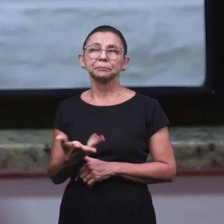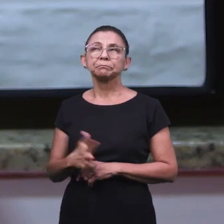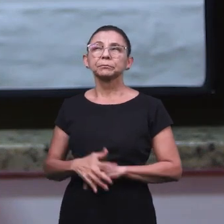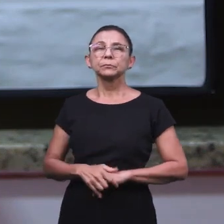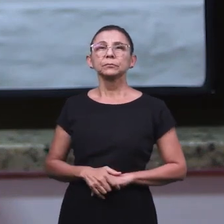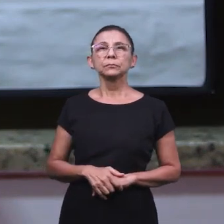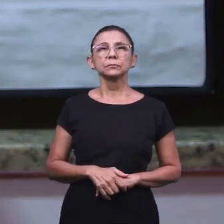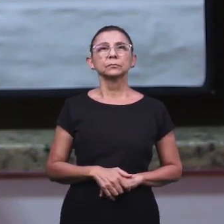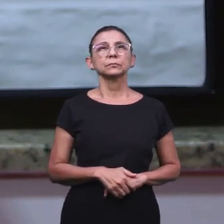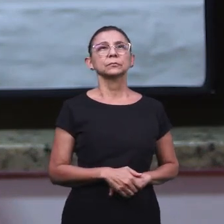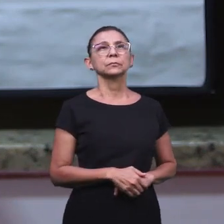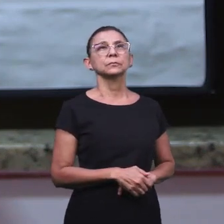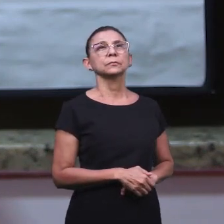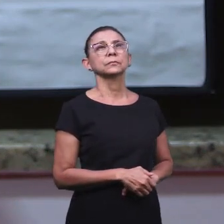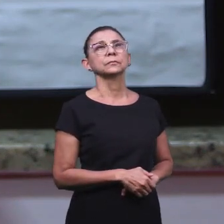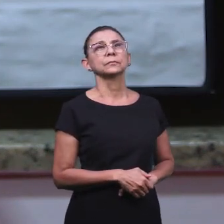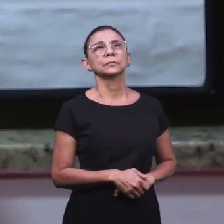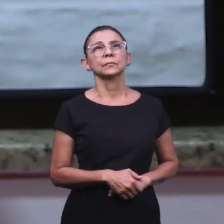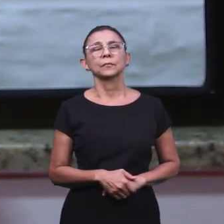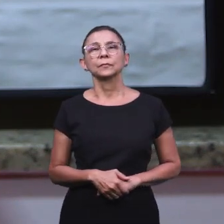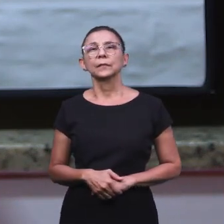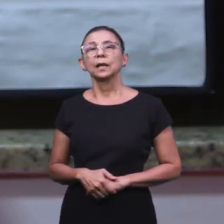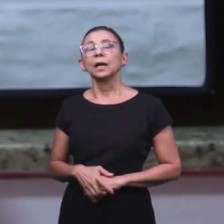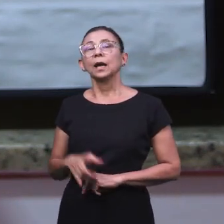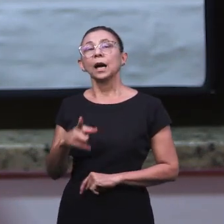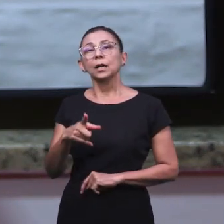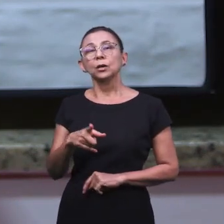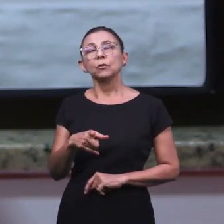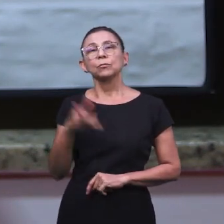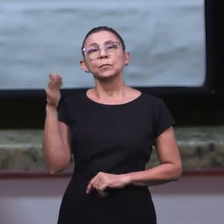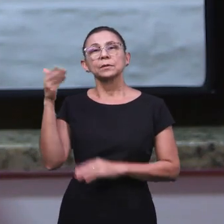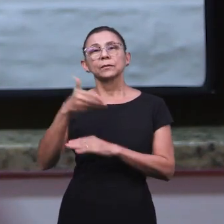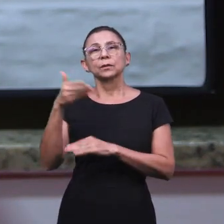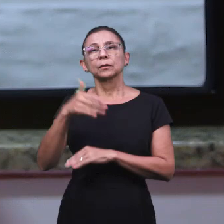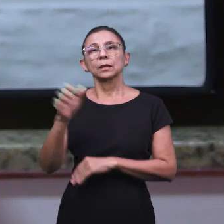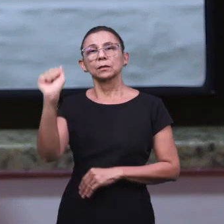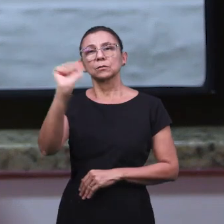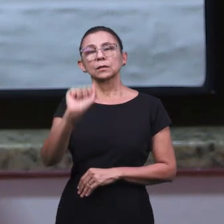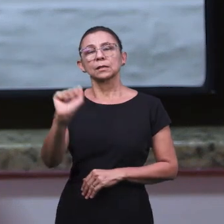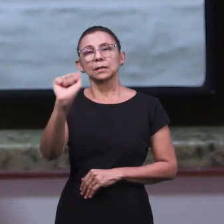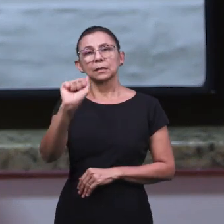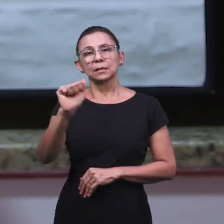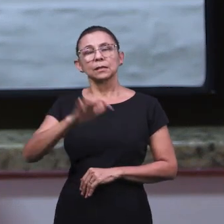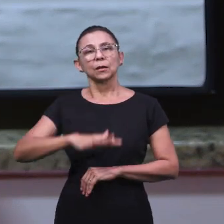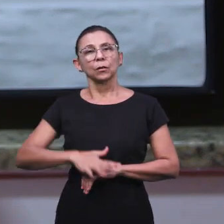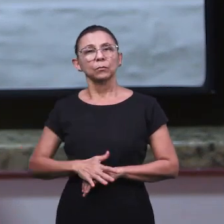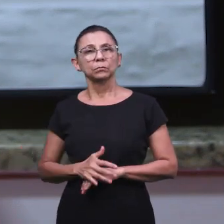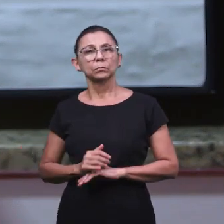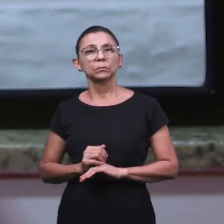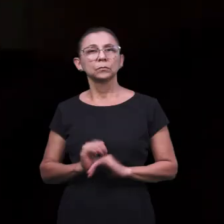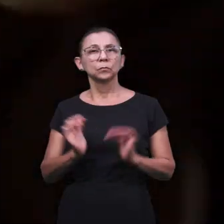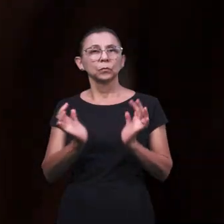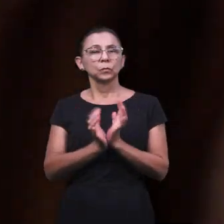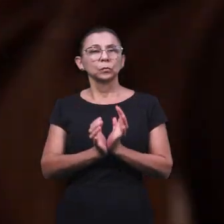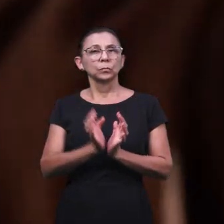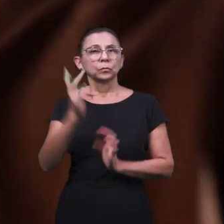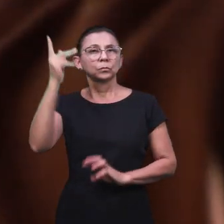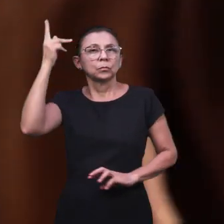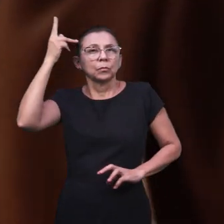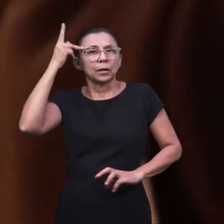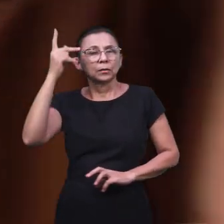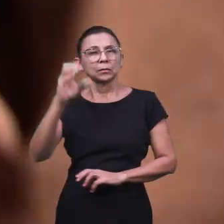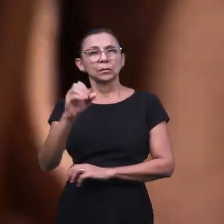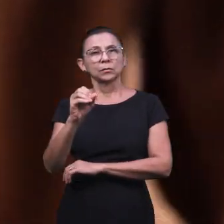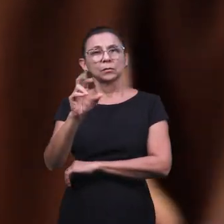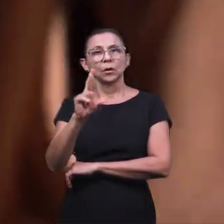a Associação Paulista de Organistas, que, dentro da medida do possível, foi um sucesso. A gente reuniu